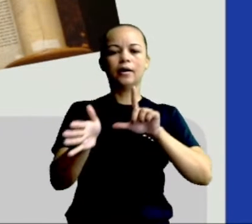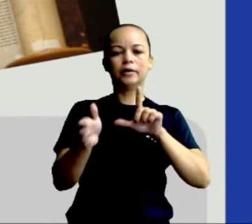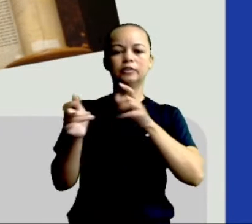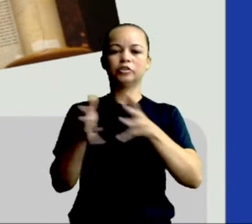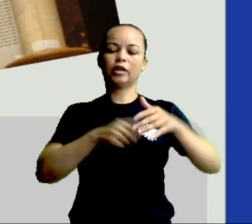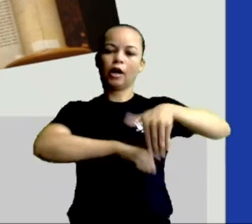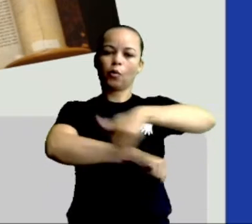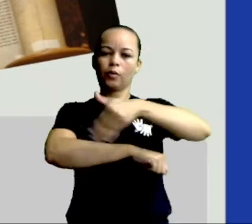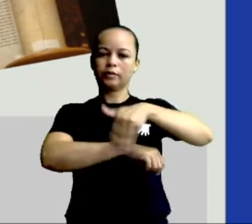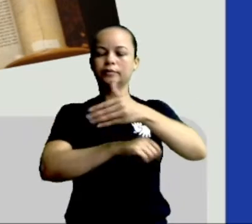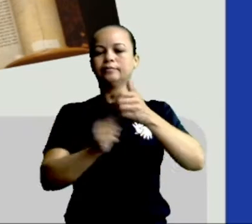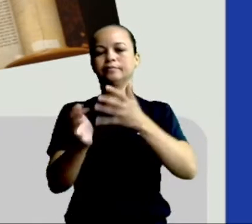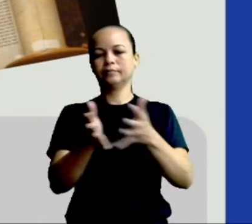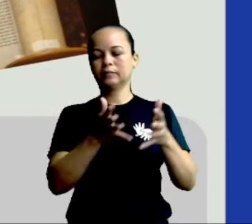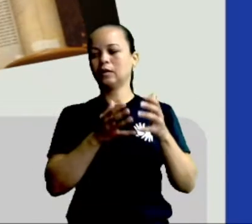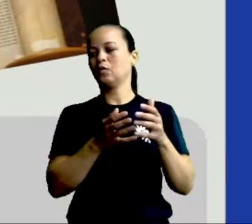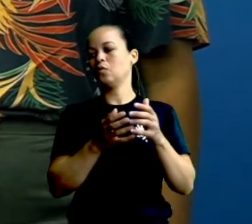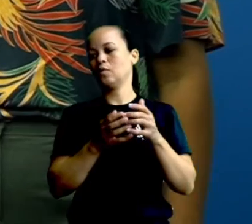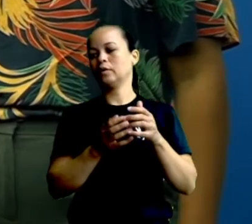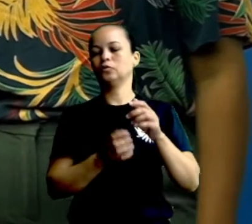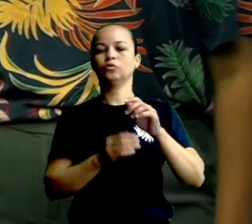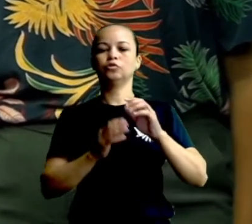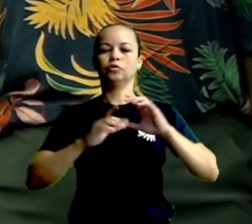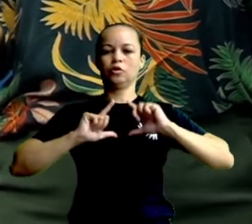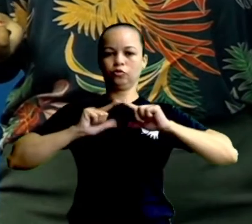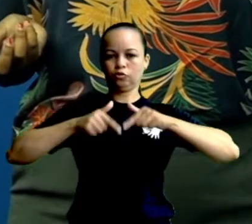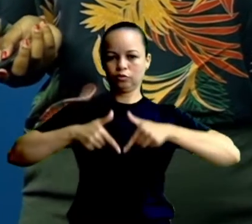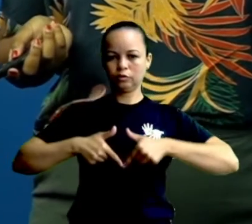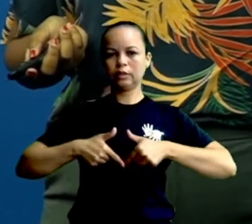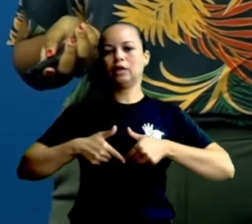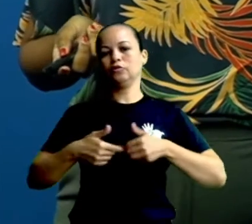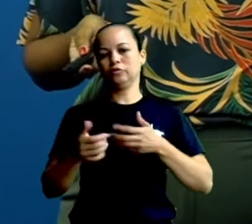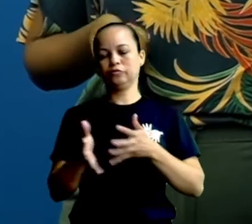a Rua dos Judeus.